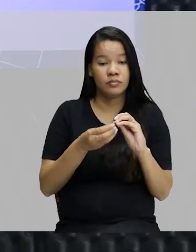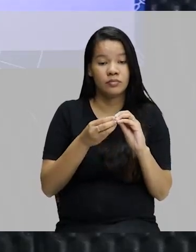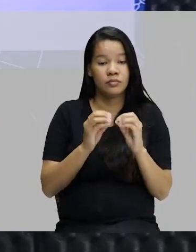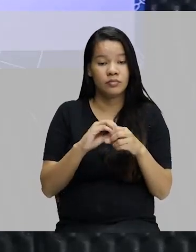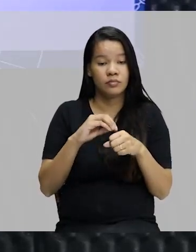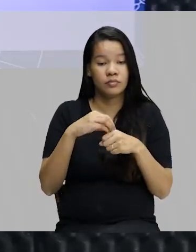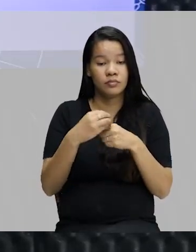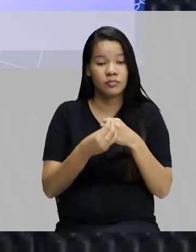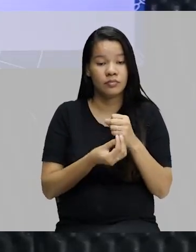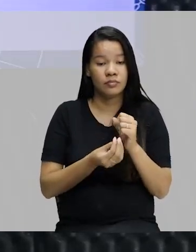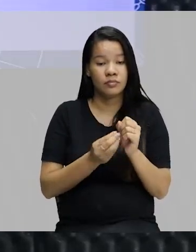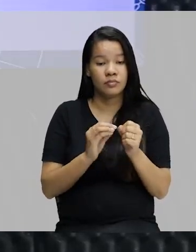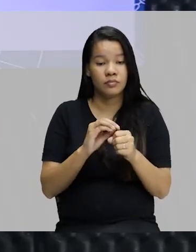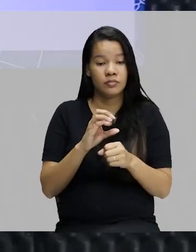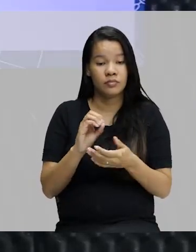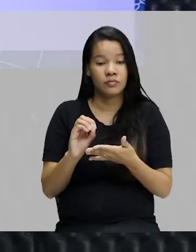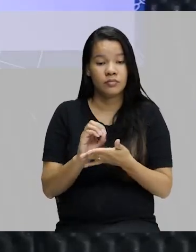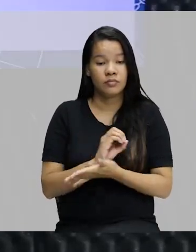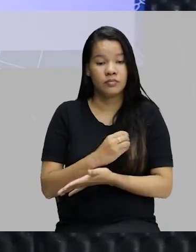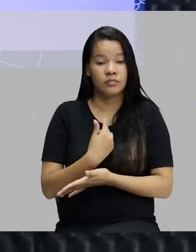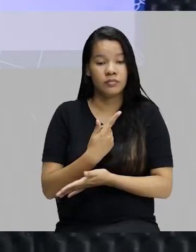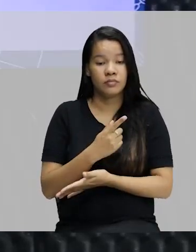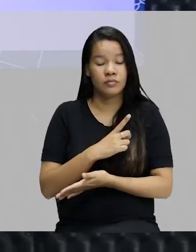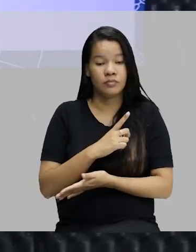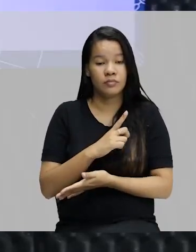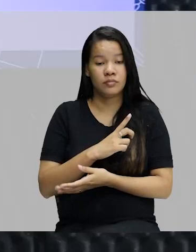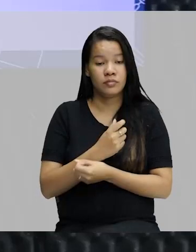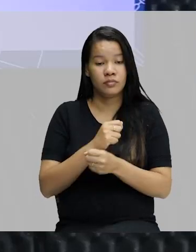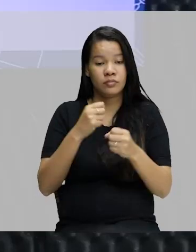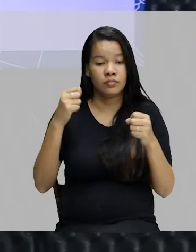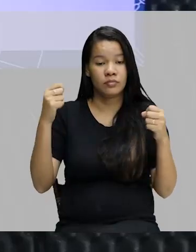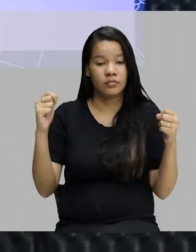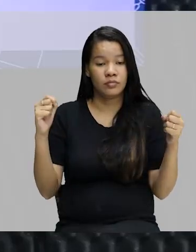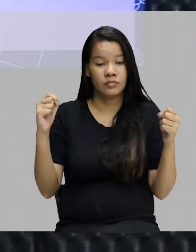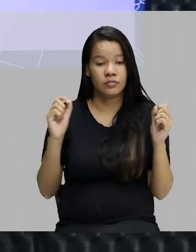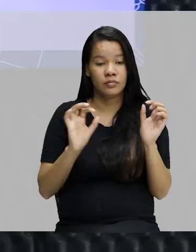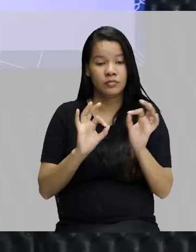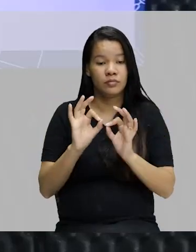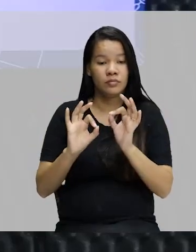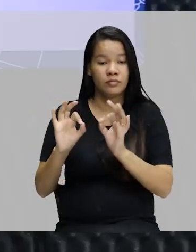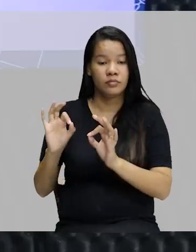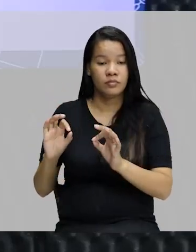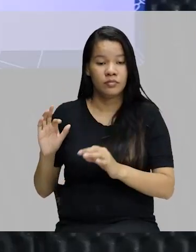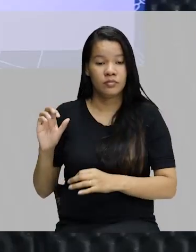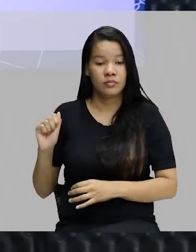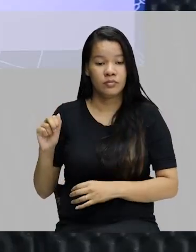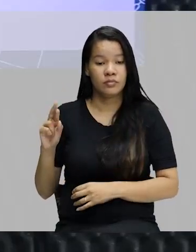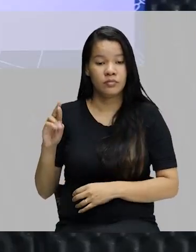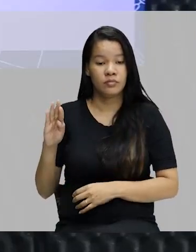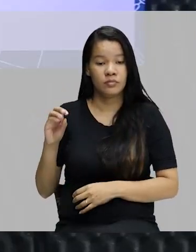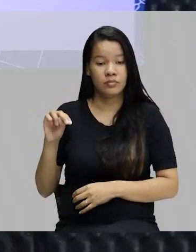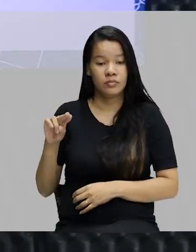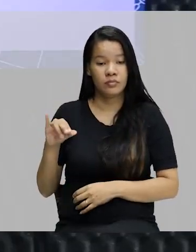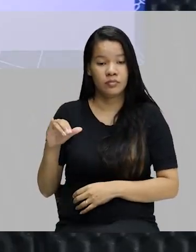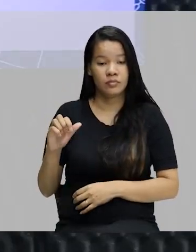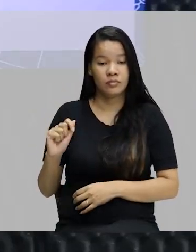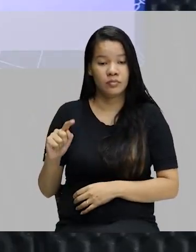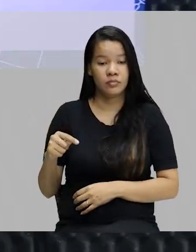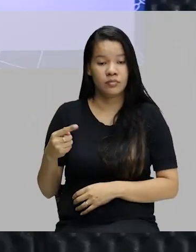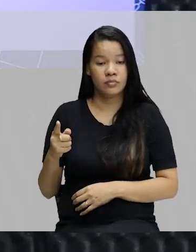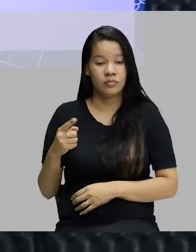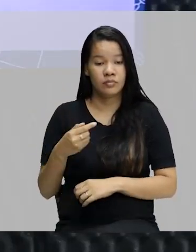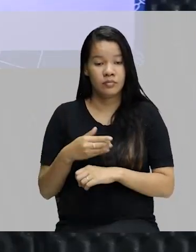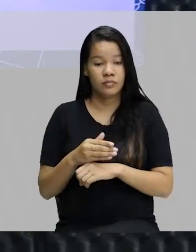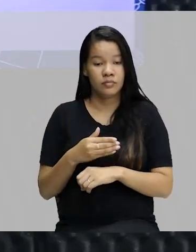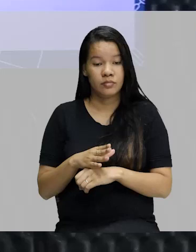molécula orgânica. Tá? Com isso, nós vamos ter um aumento da cadeia carbônica. Uma outra aplicação da reação